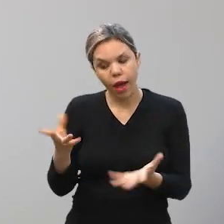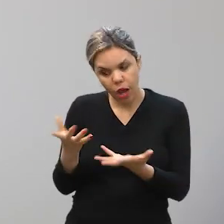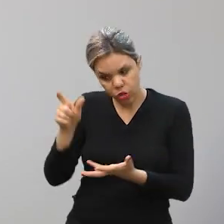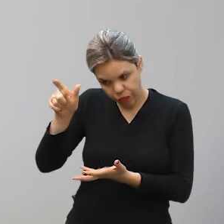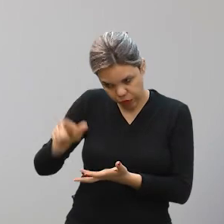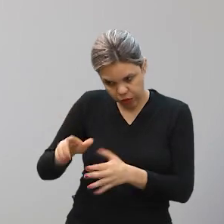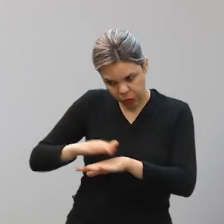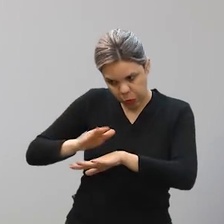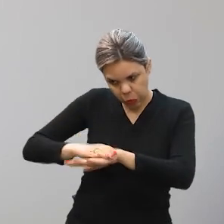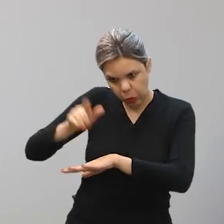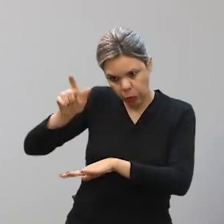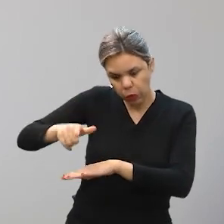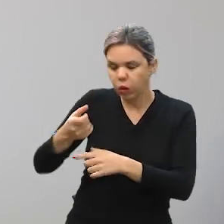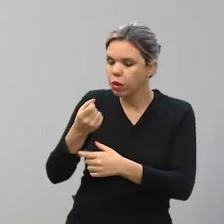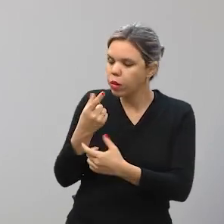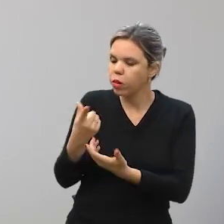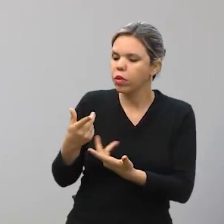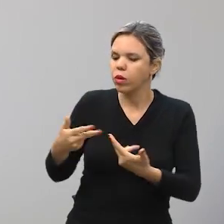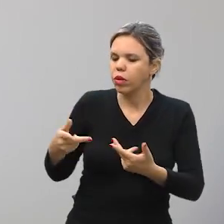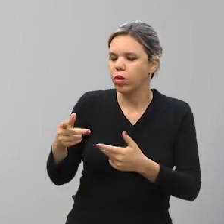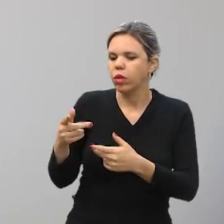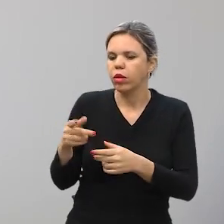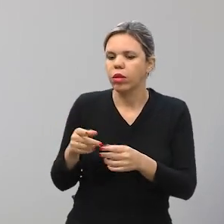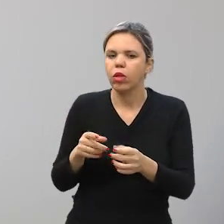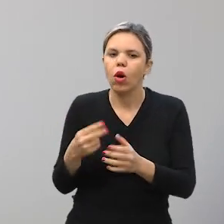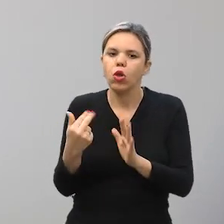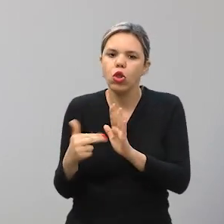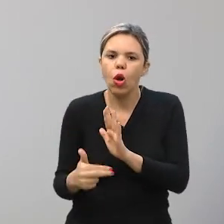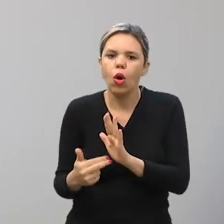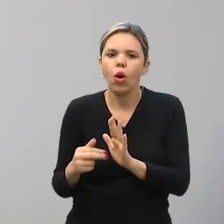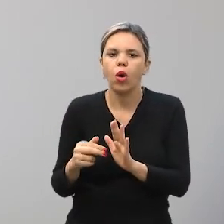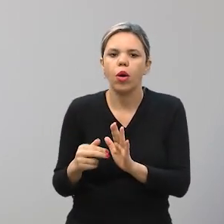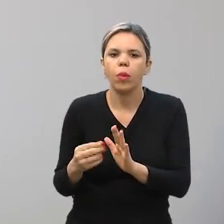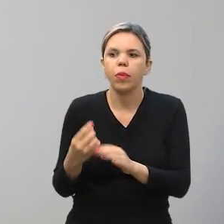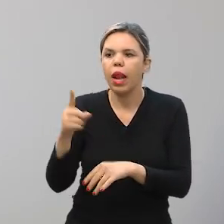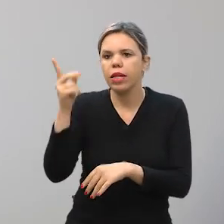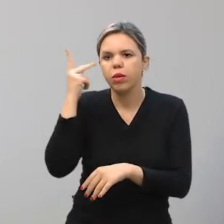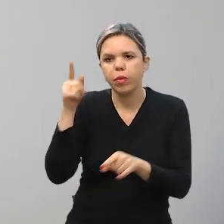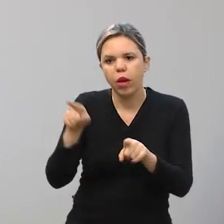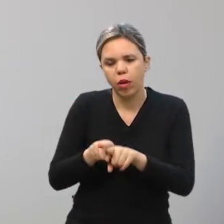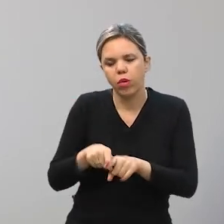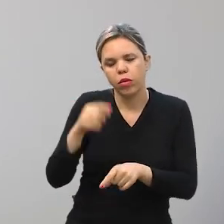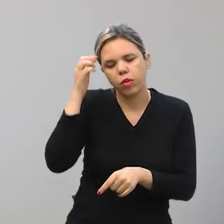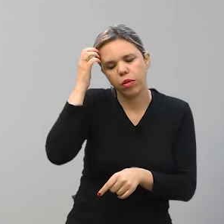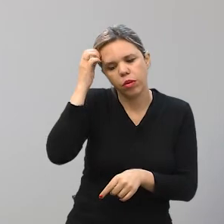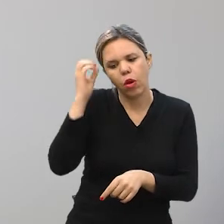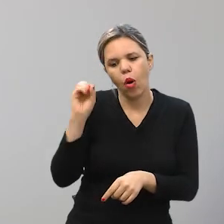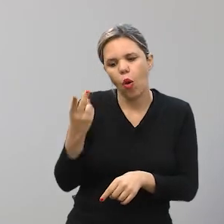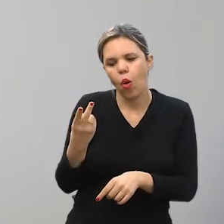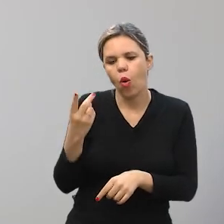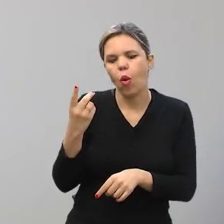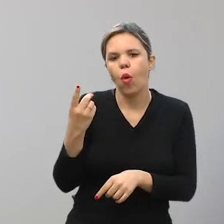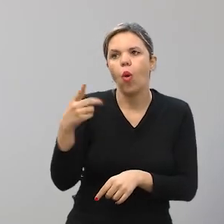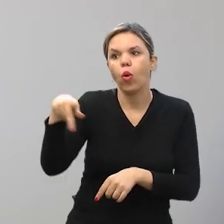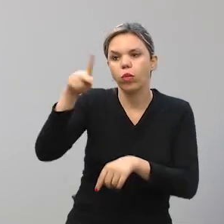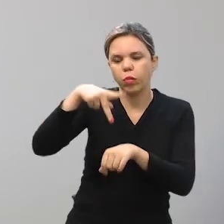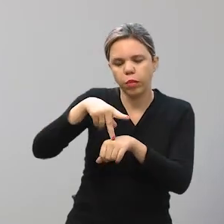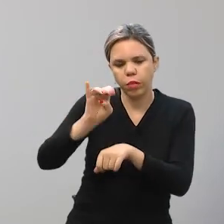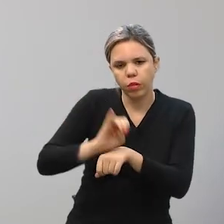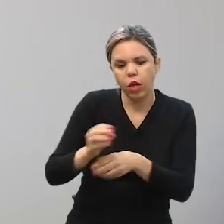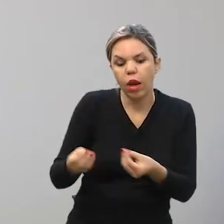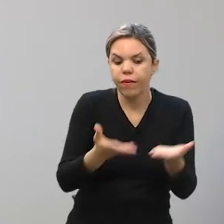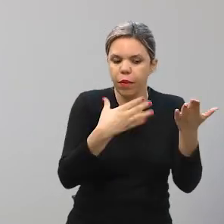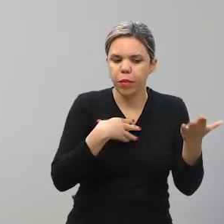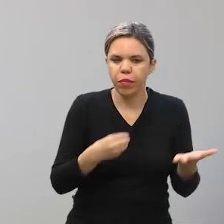senhora poderia me indicar um outro nome lá em São Paulo ou no exterior para eu levar